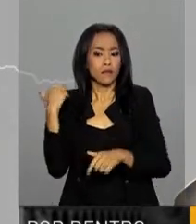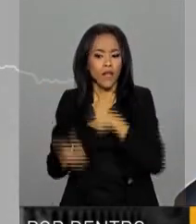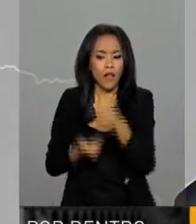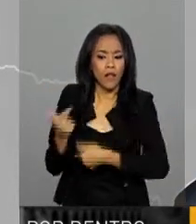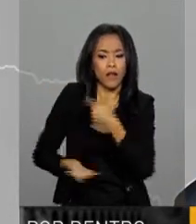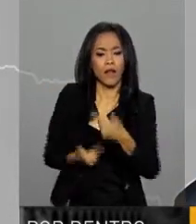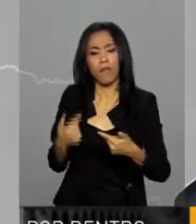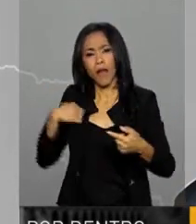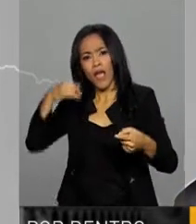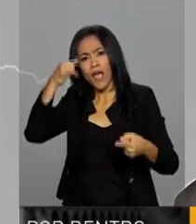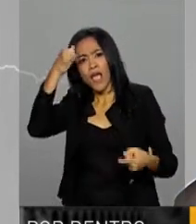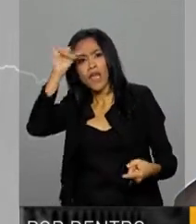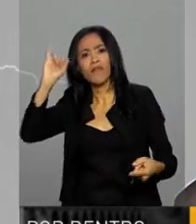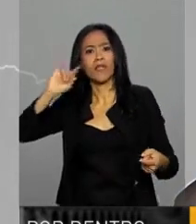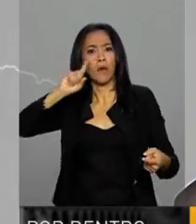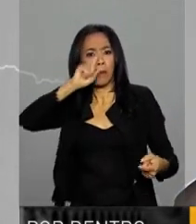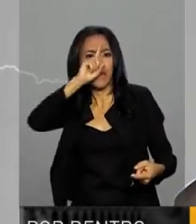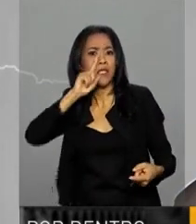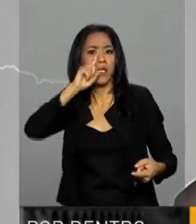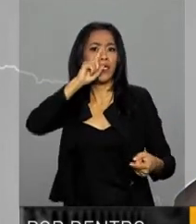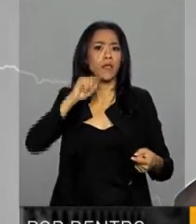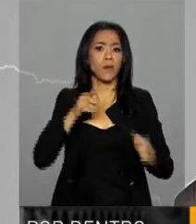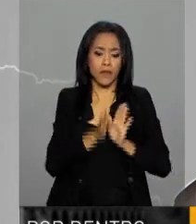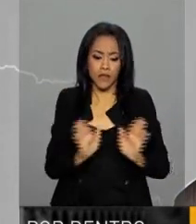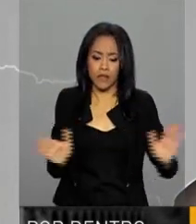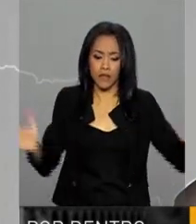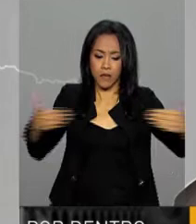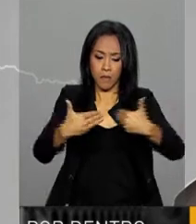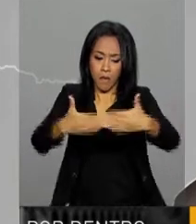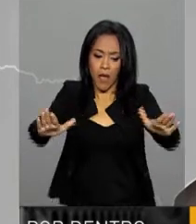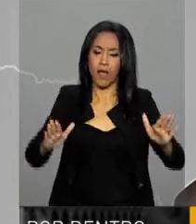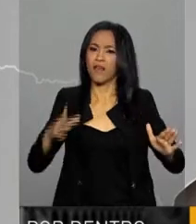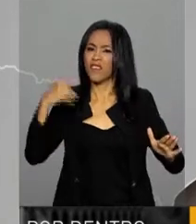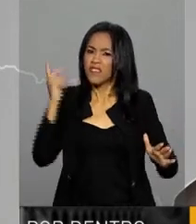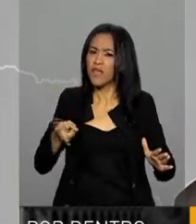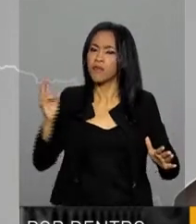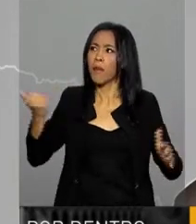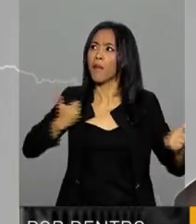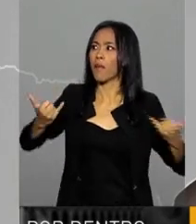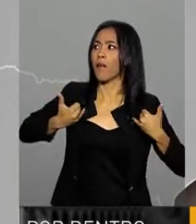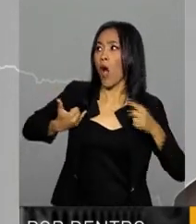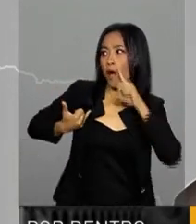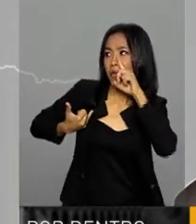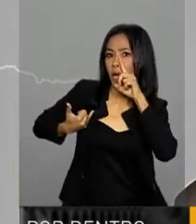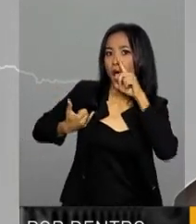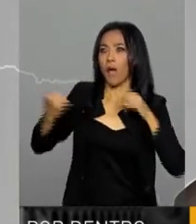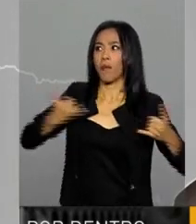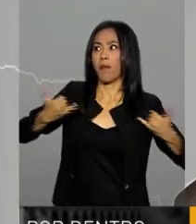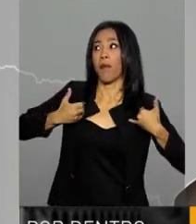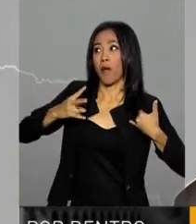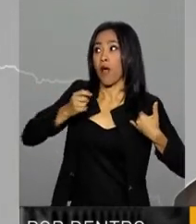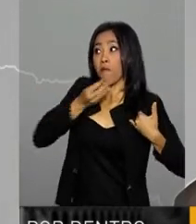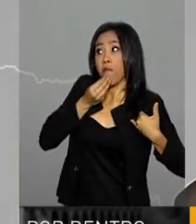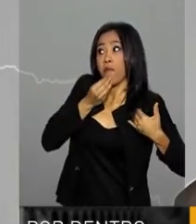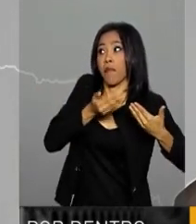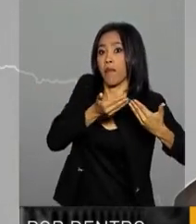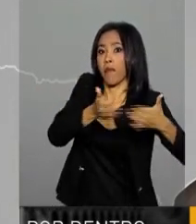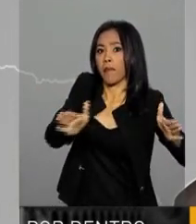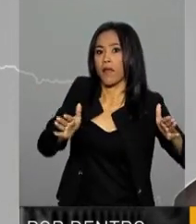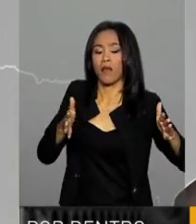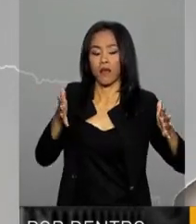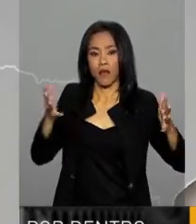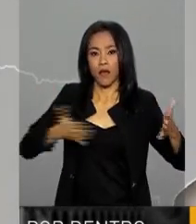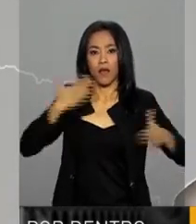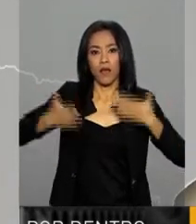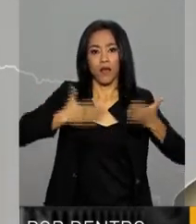relação a esta barragem da quina gerais que cada dia que passa a gente tem notícias piores notícias 1 em relação à possibilidade de rompimento e também